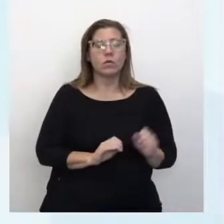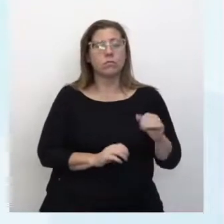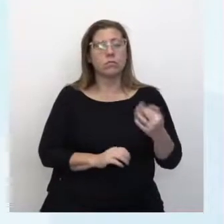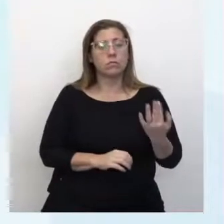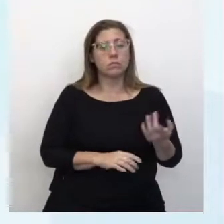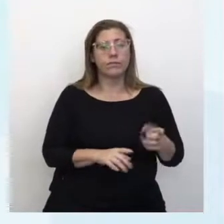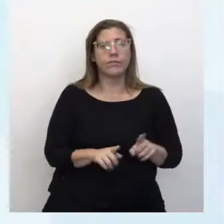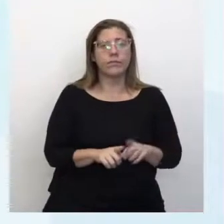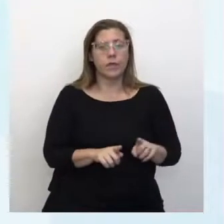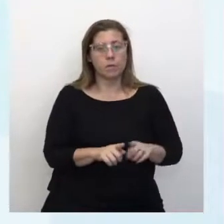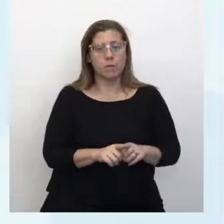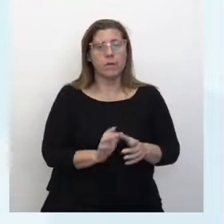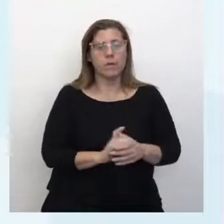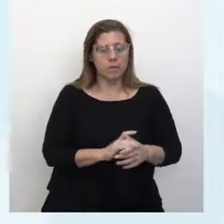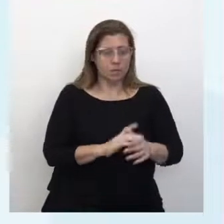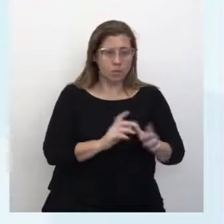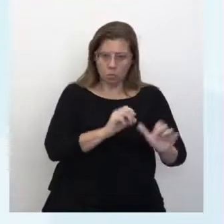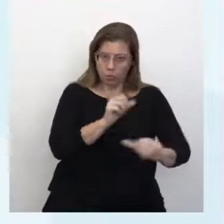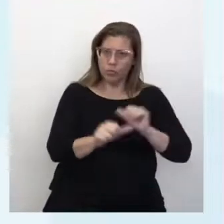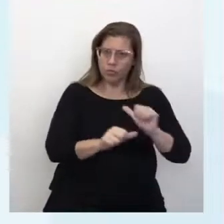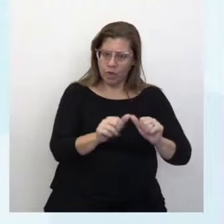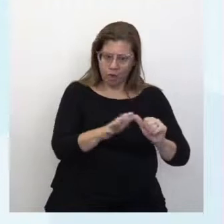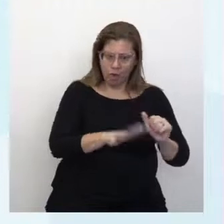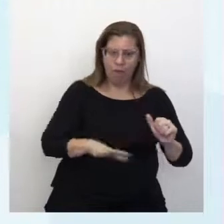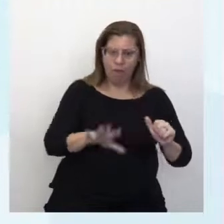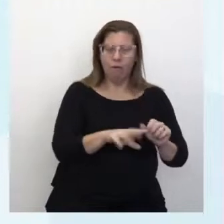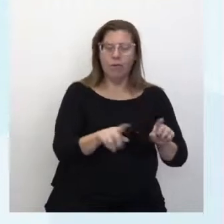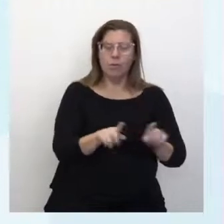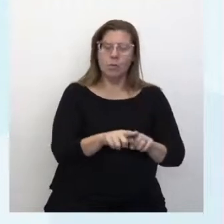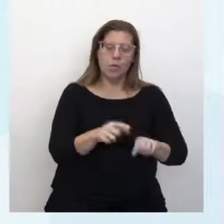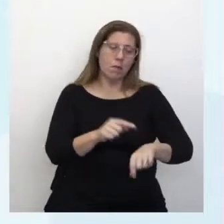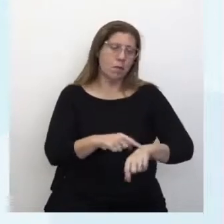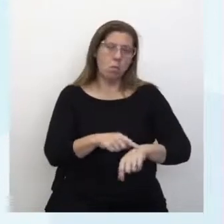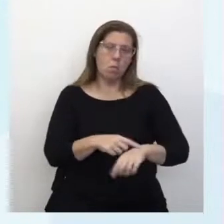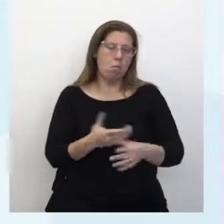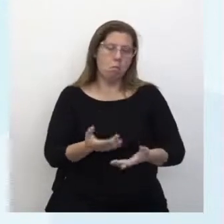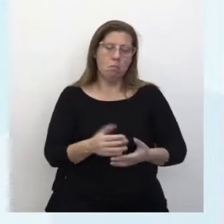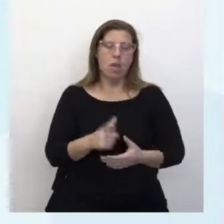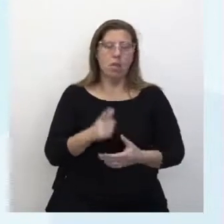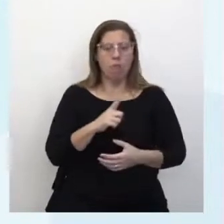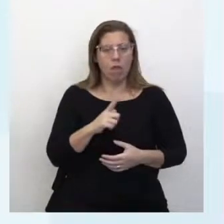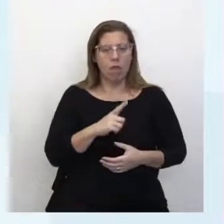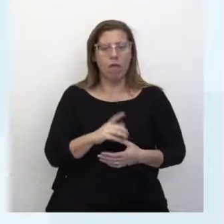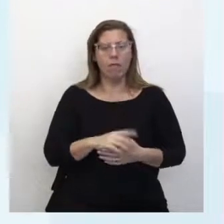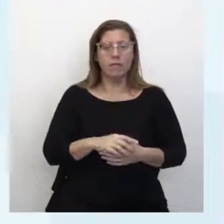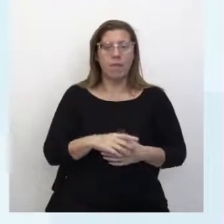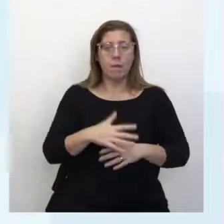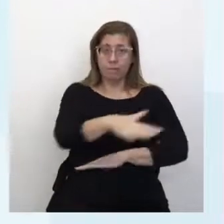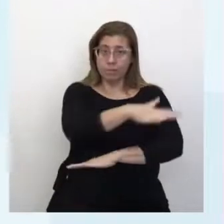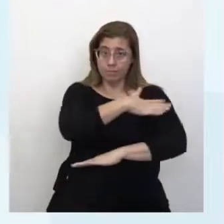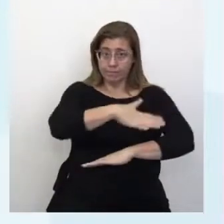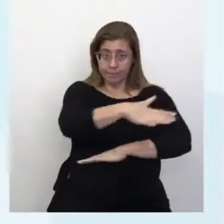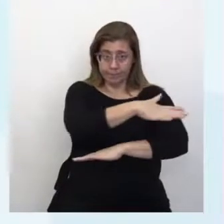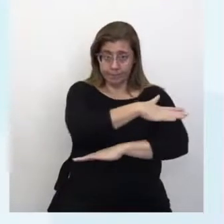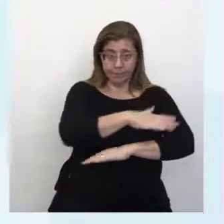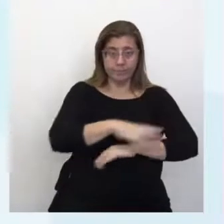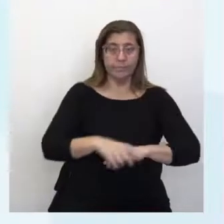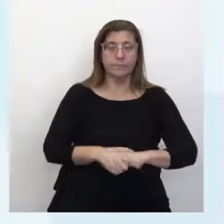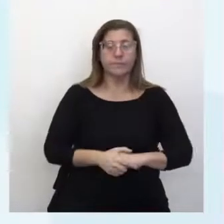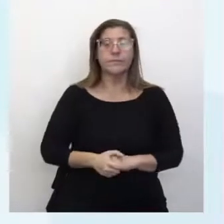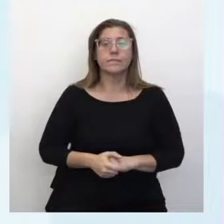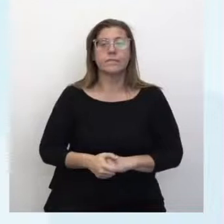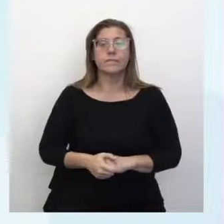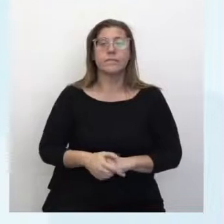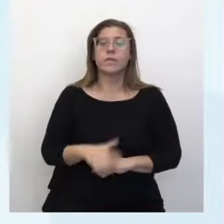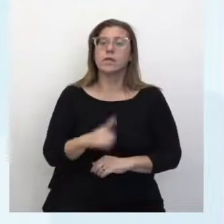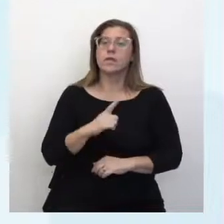pode ter tido a sua finalidade modificada, né, em determinados momentos. Então, a gente tem aí praças públicas, né,